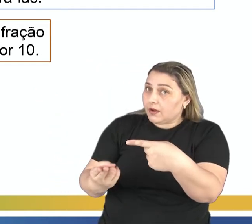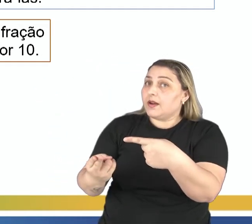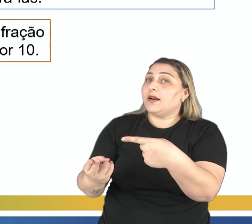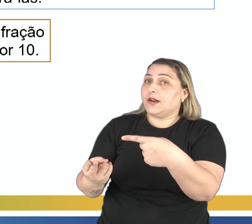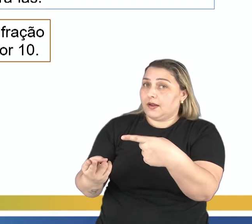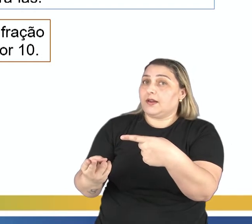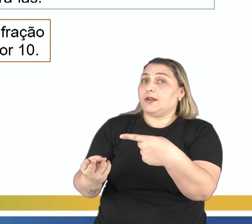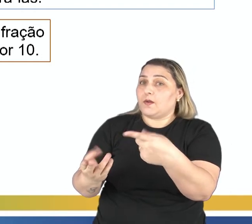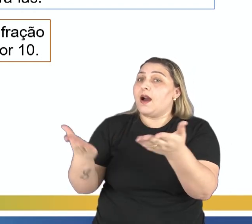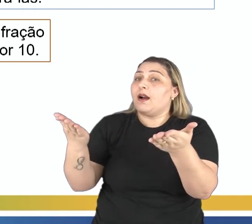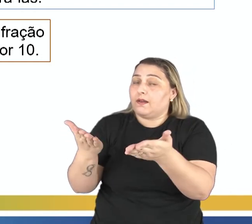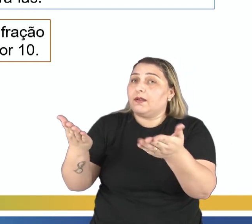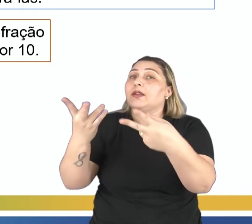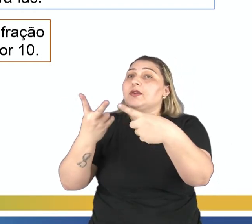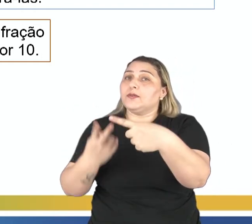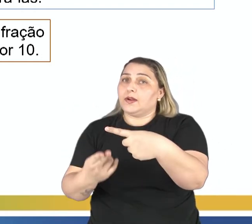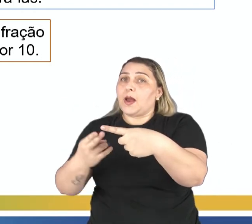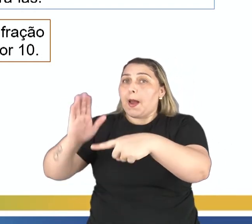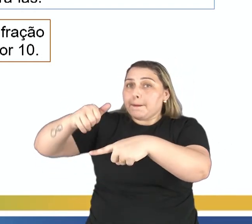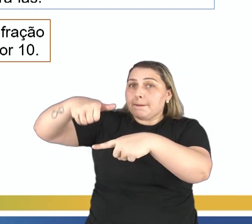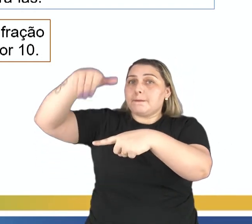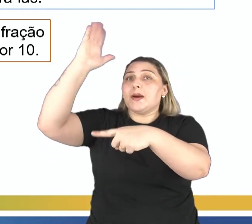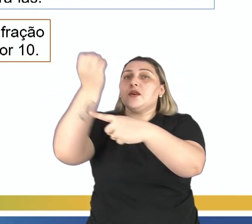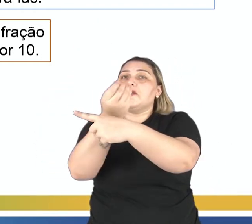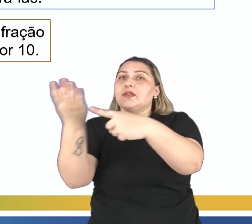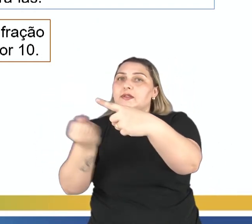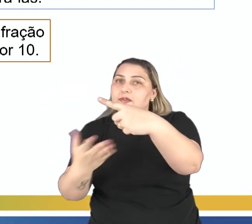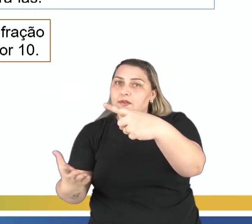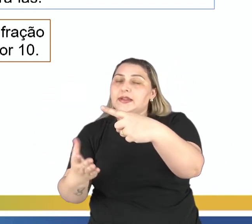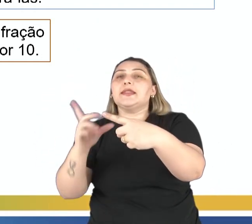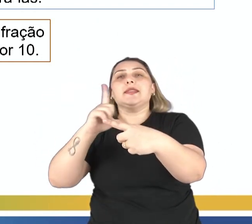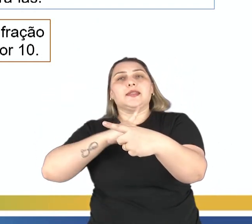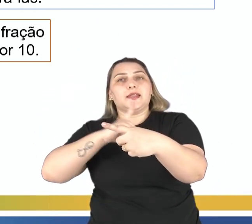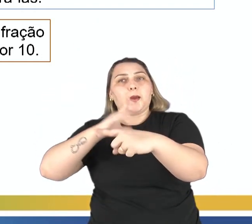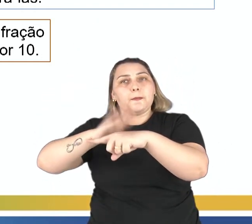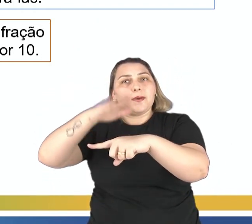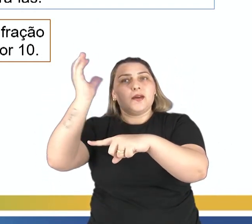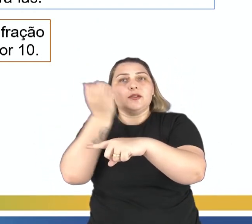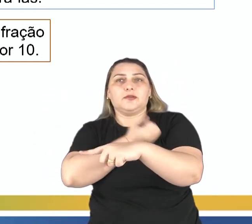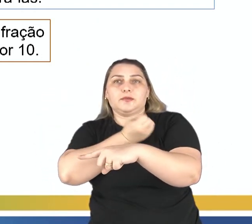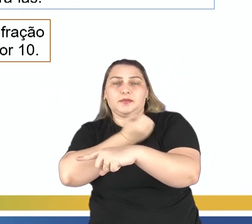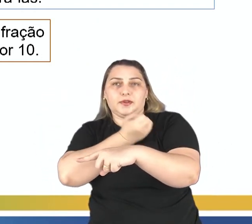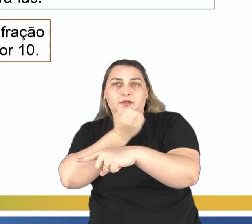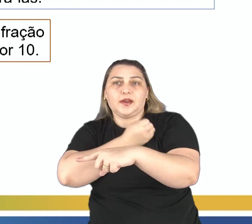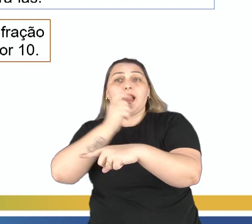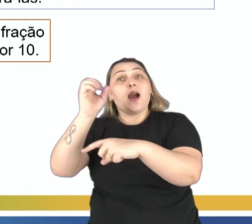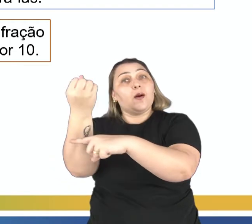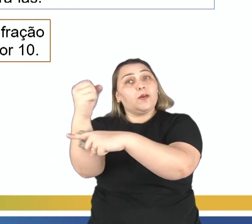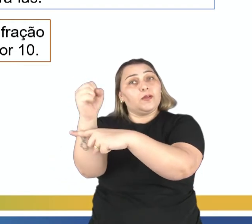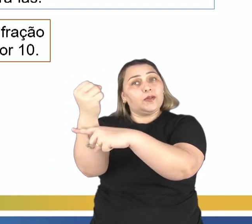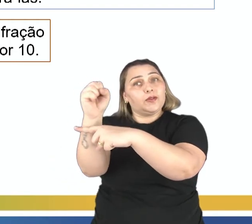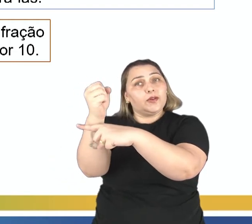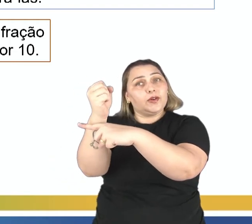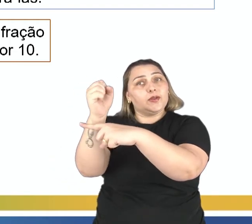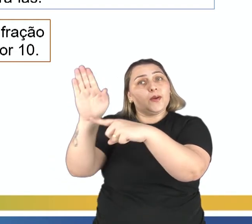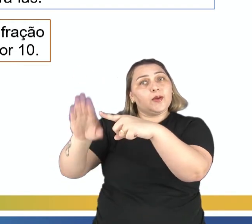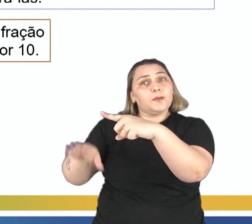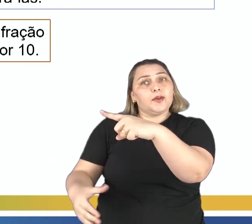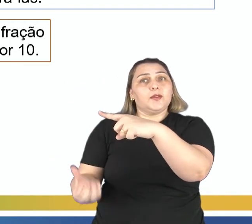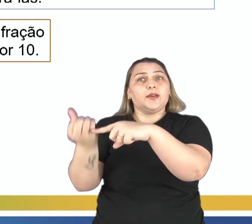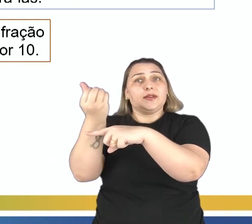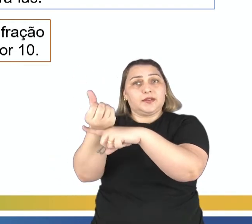gente tornou eles iguais, a maior fração é que possui o maior numerador. O maior numerador é 8 e o menor é 6.